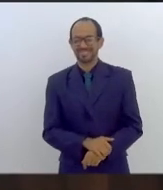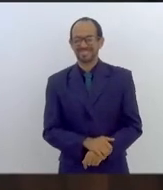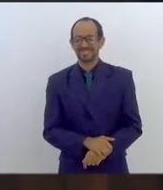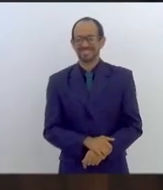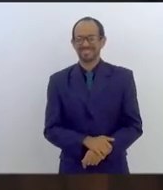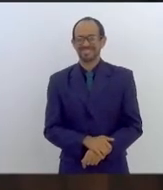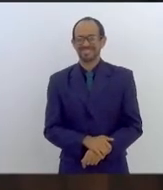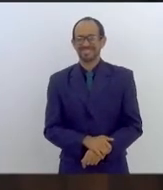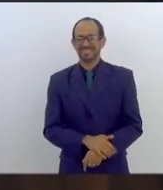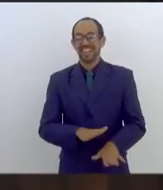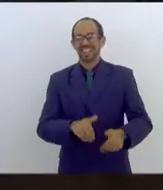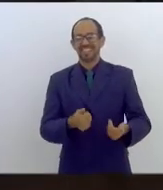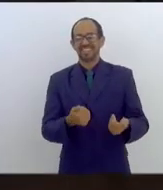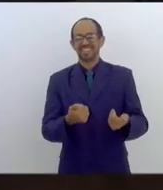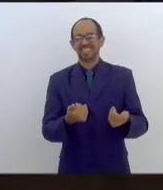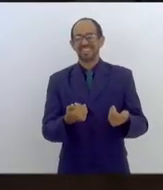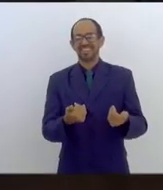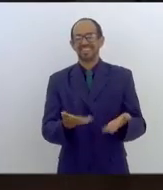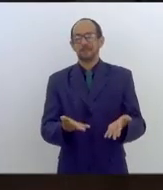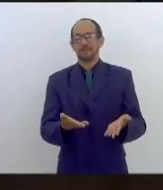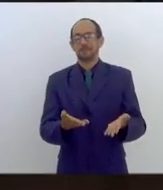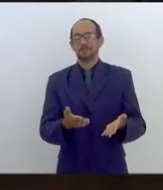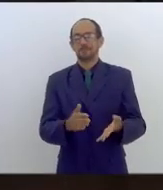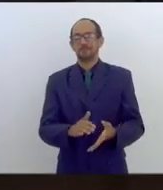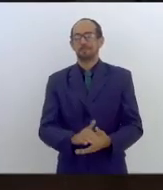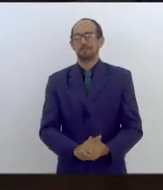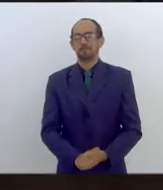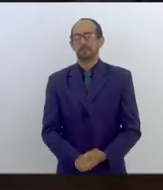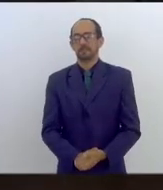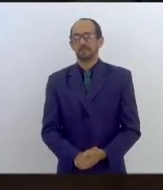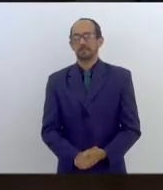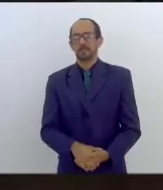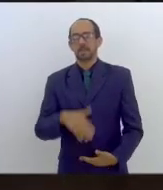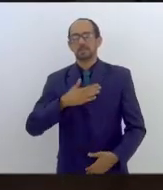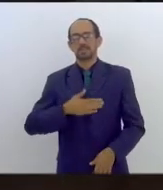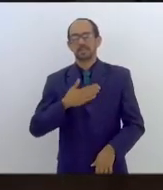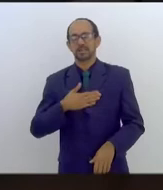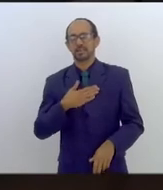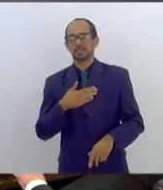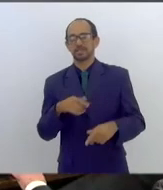Então é isso estaria